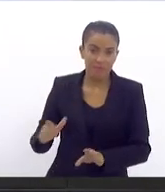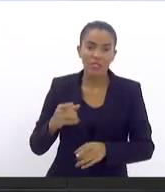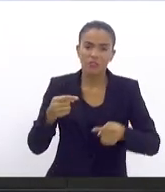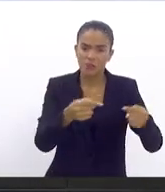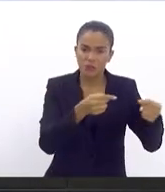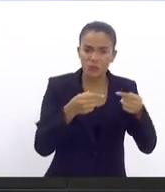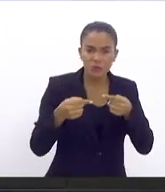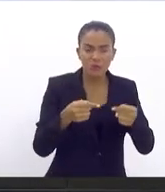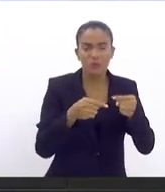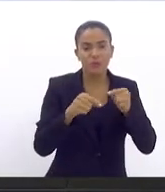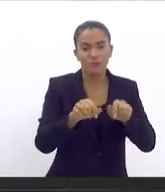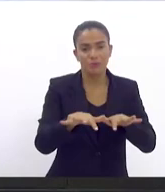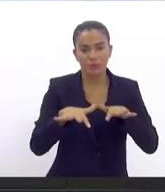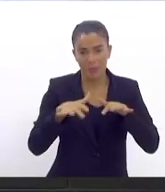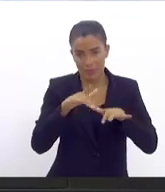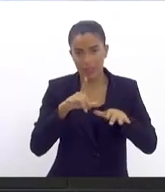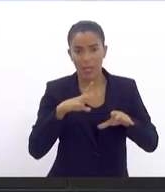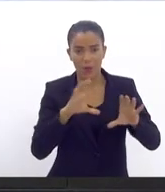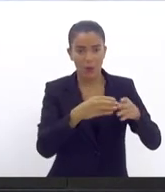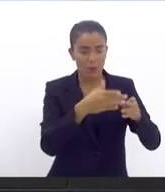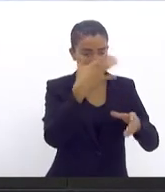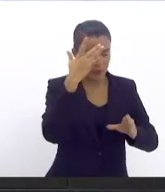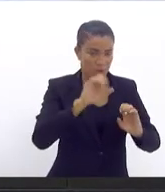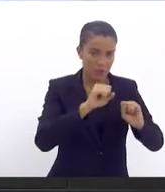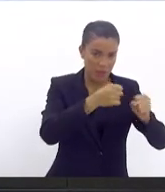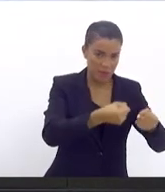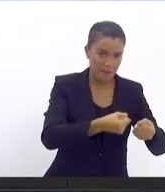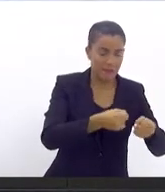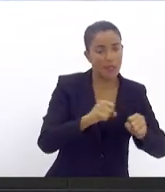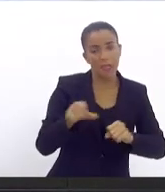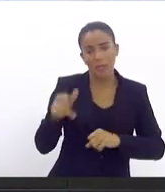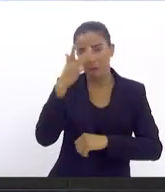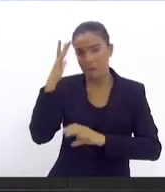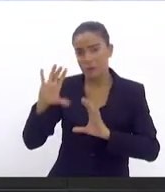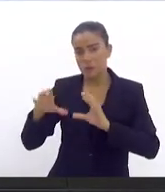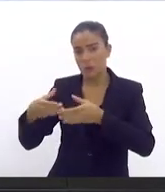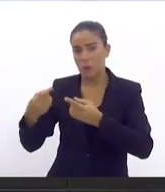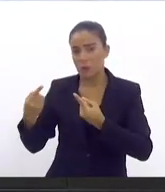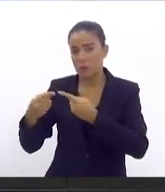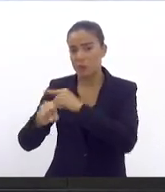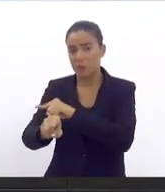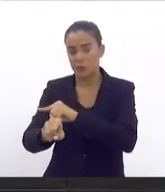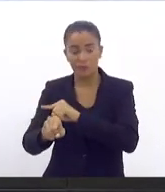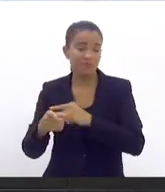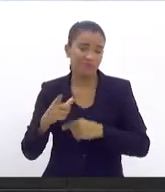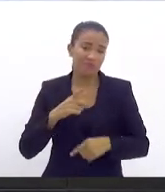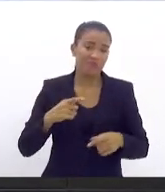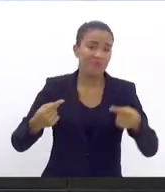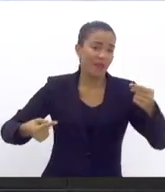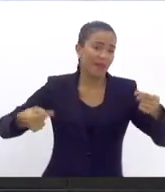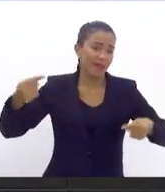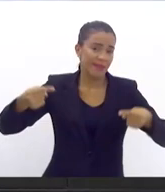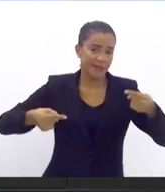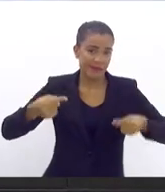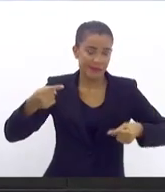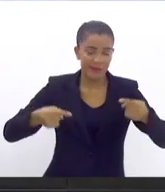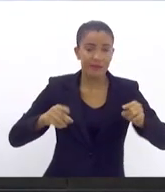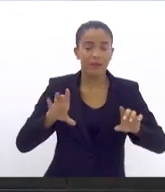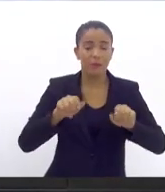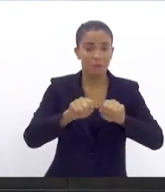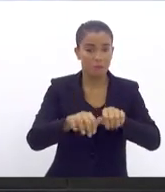plenário, aí vai ter gente defendendo a ideia da deputada Dani, vai ter gente contrária, dizendo que aquilo não tem que ser tombado, é uma questão de mérito. Quando o